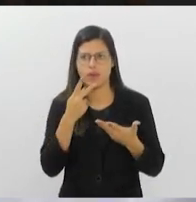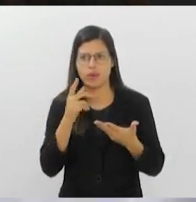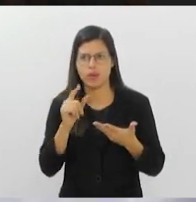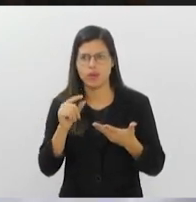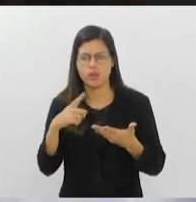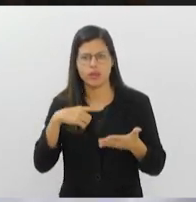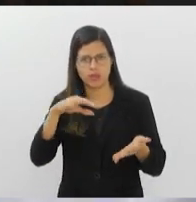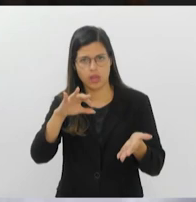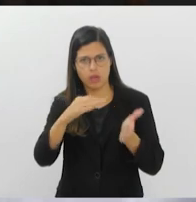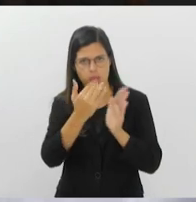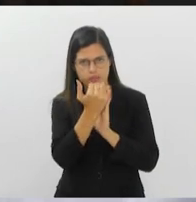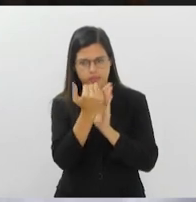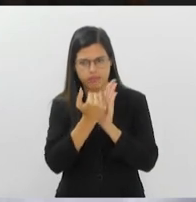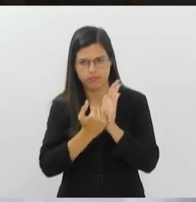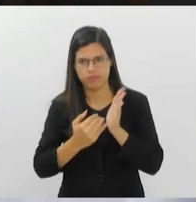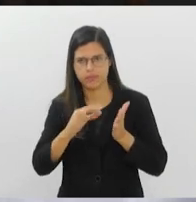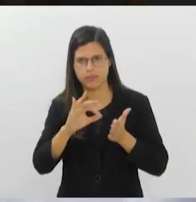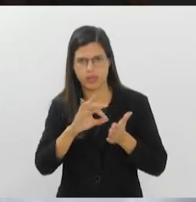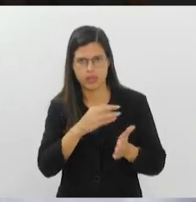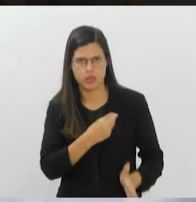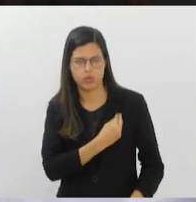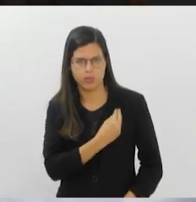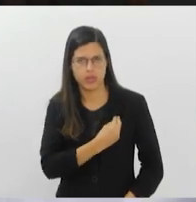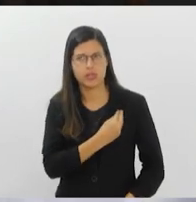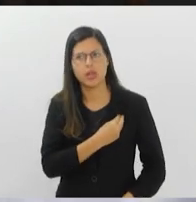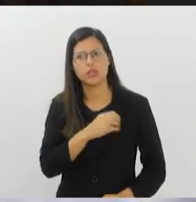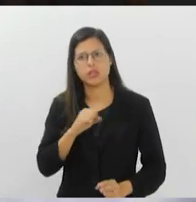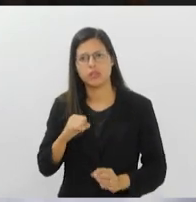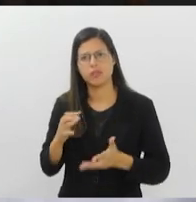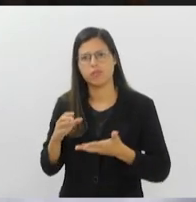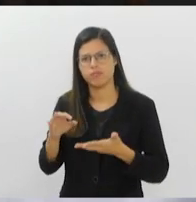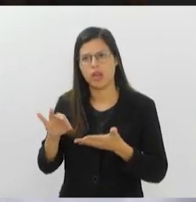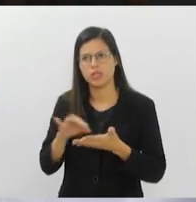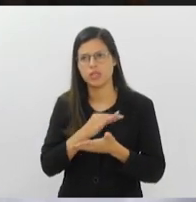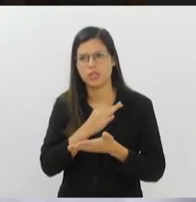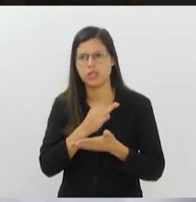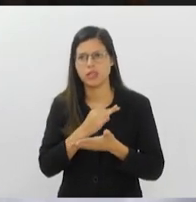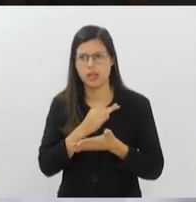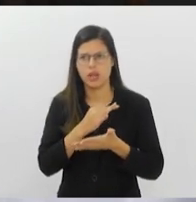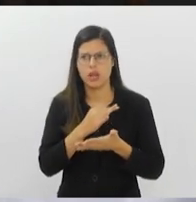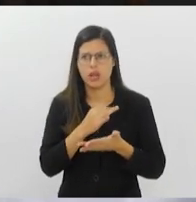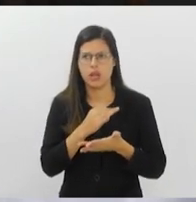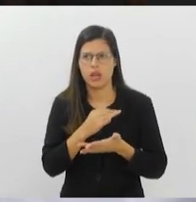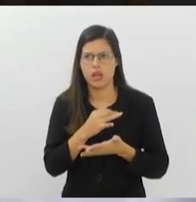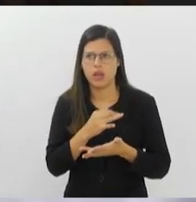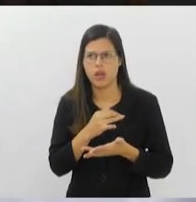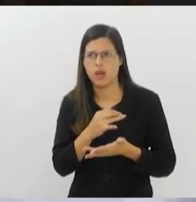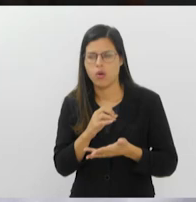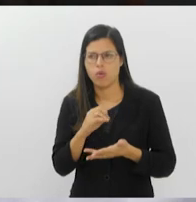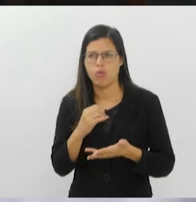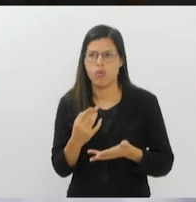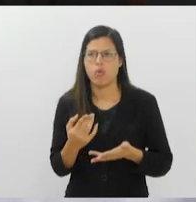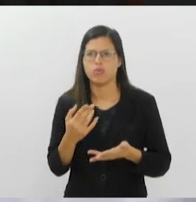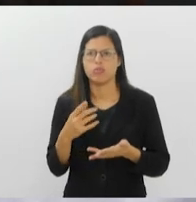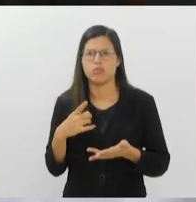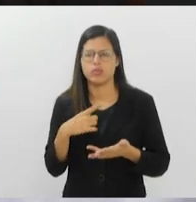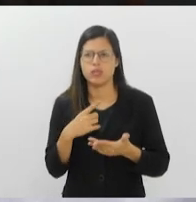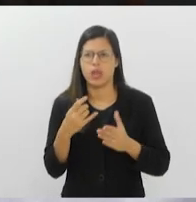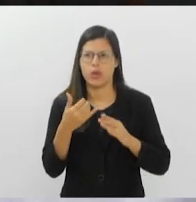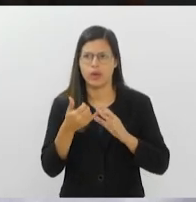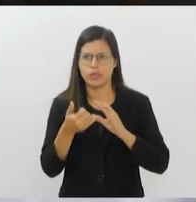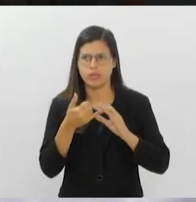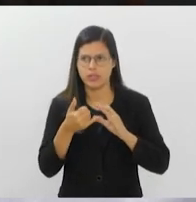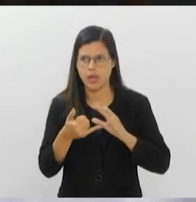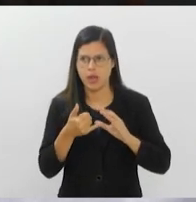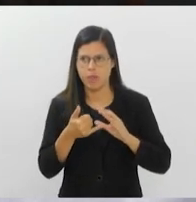uma lista de presença, quem puder assinar é importante, eu não sei aqui quem recebe o WhatsApp nosso, da frente, nosso